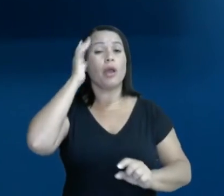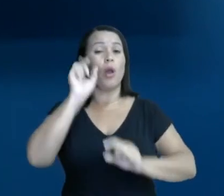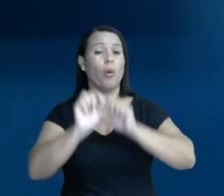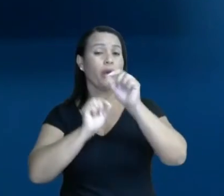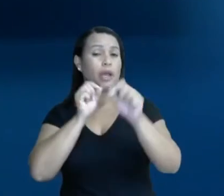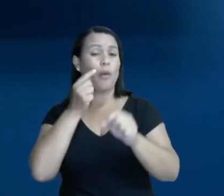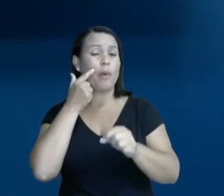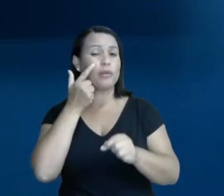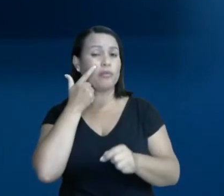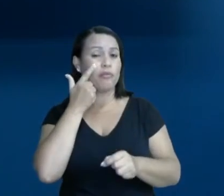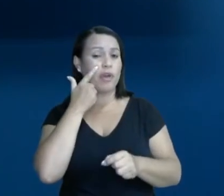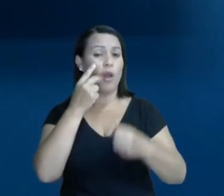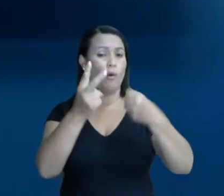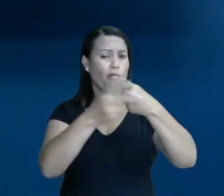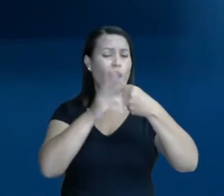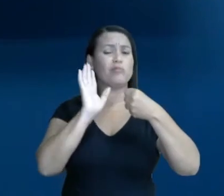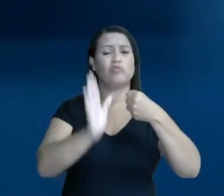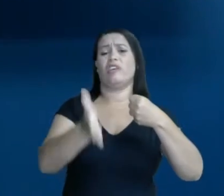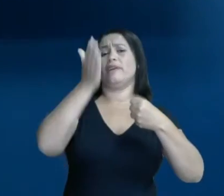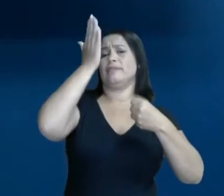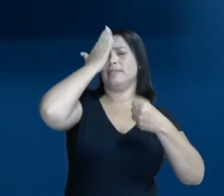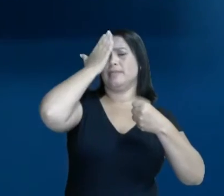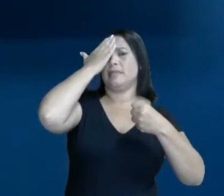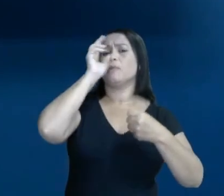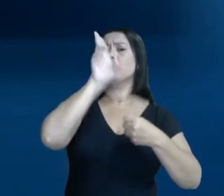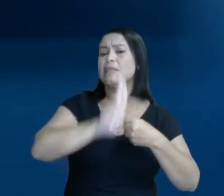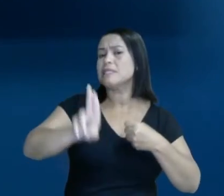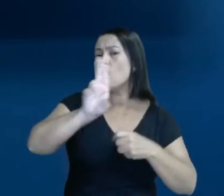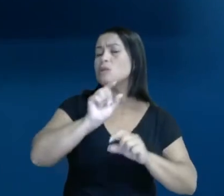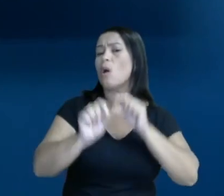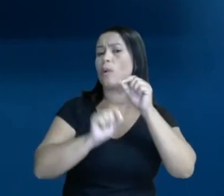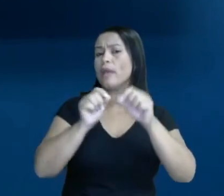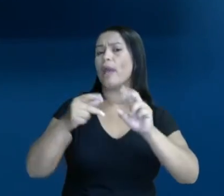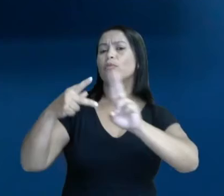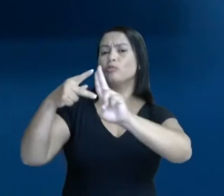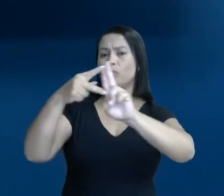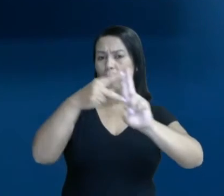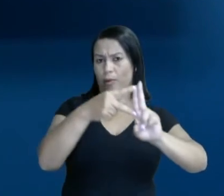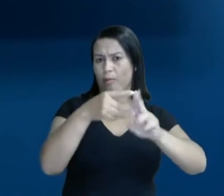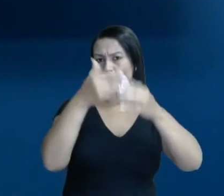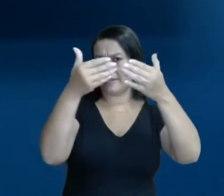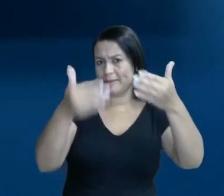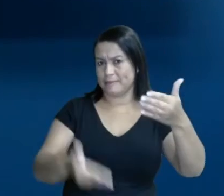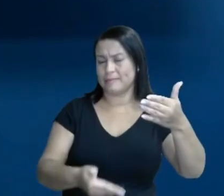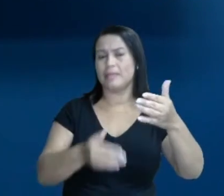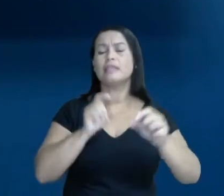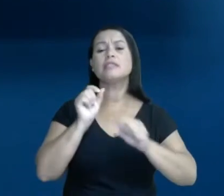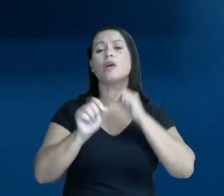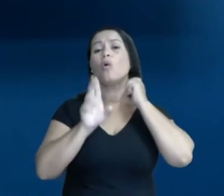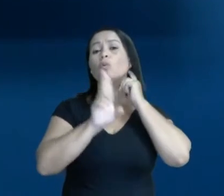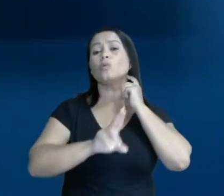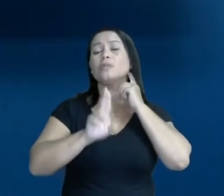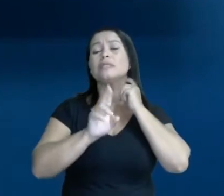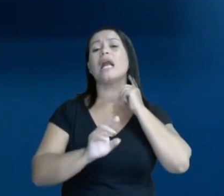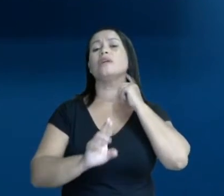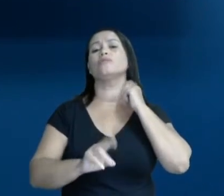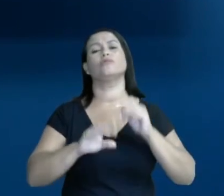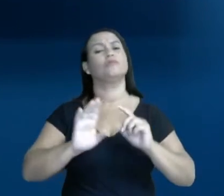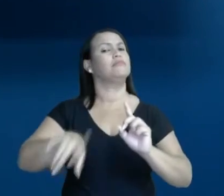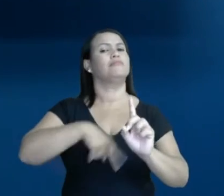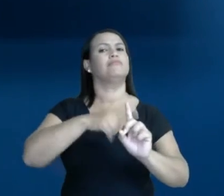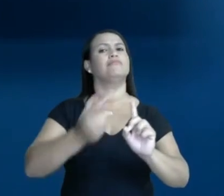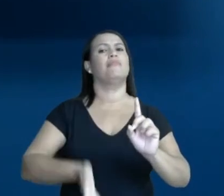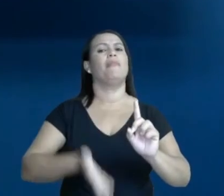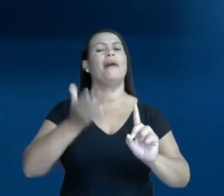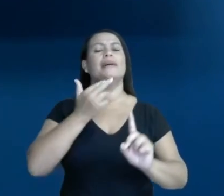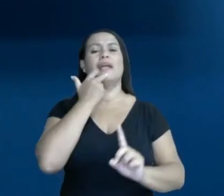quando virem esse verbo, já sabe que a gente vai precisar usar os pronomes dessa forma. E são os verbos que são mais utilizados,